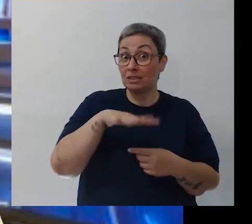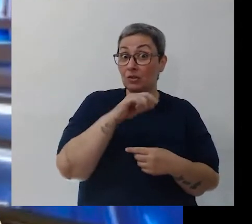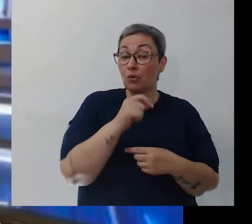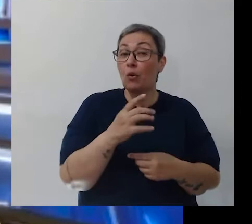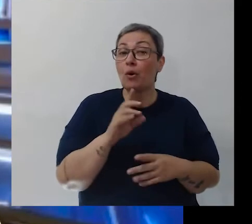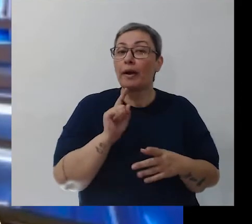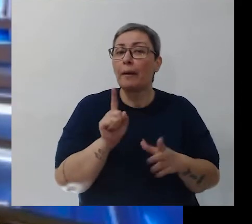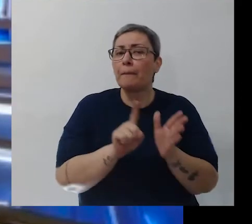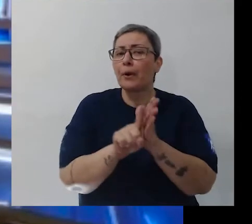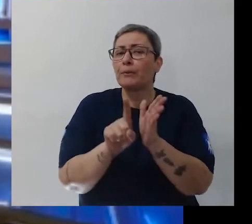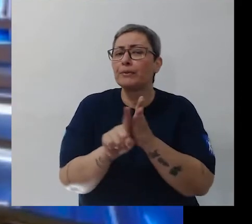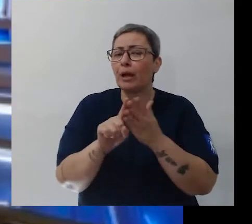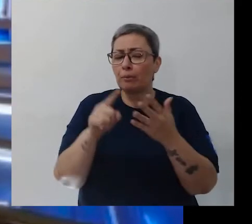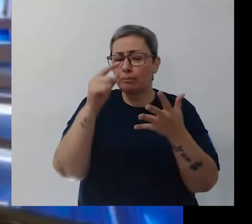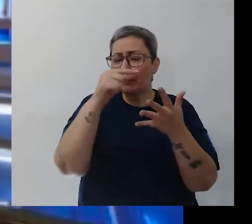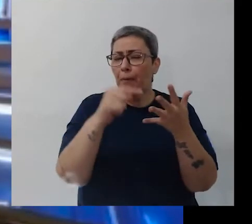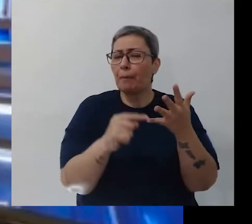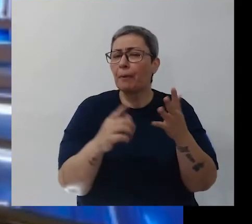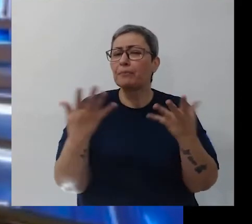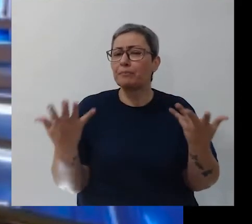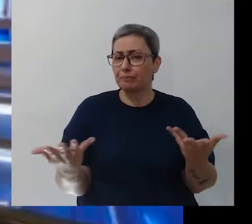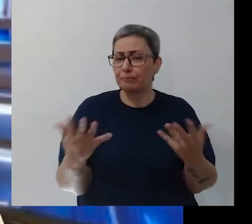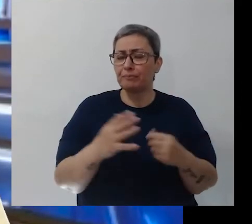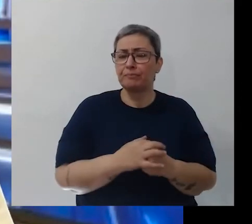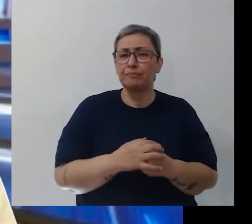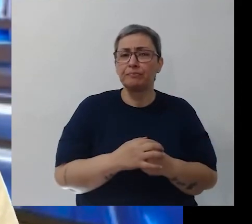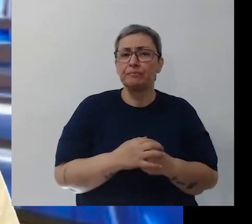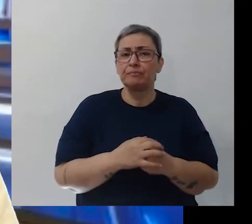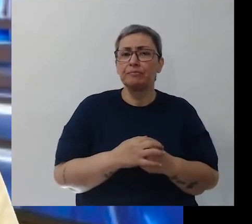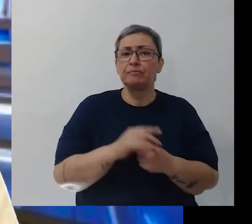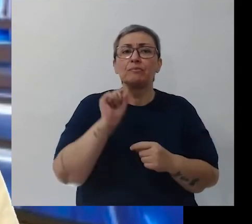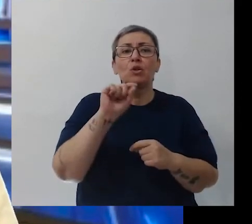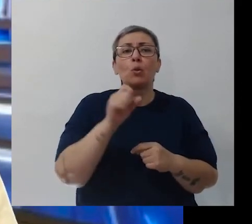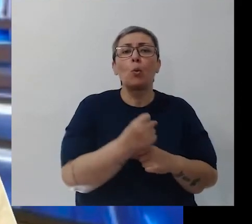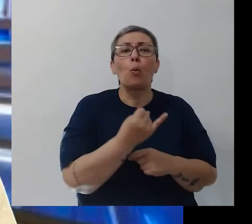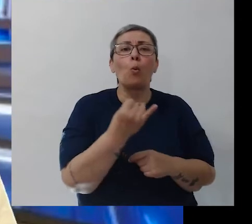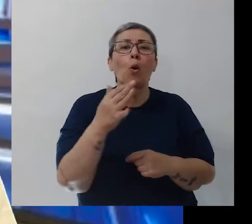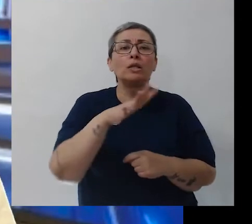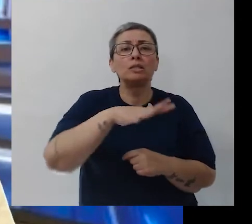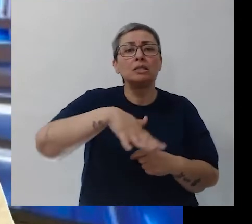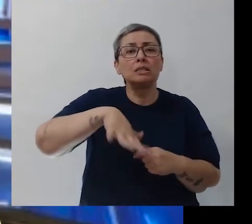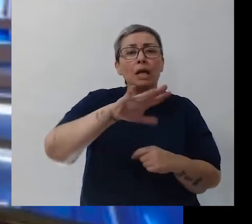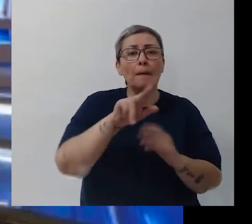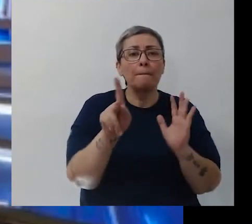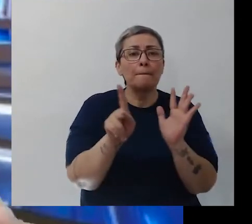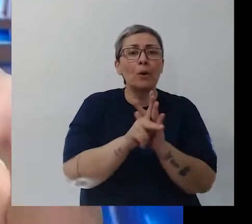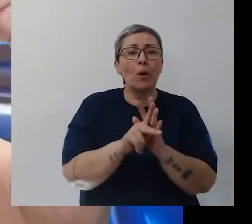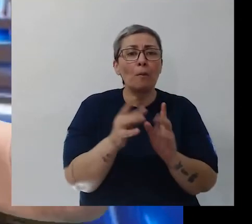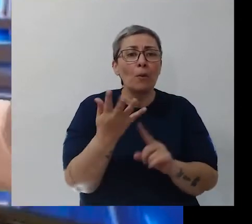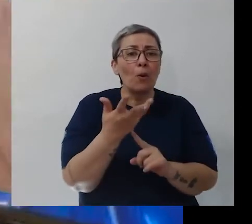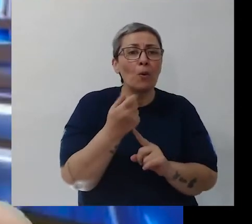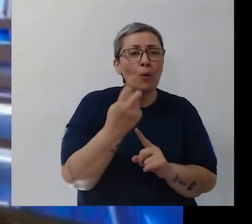saber algumas coisas específicas, tá? Quantos espaços destinados à arte,